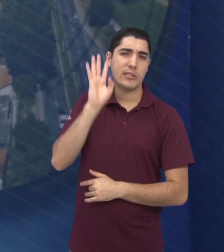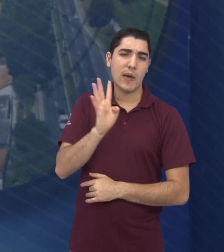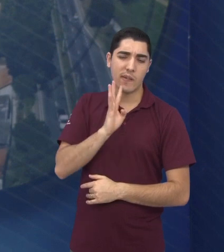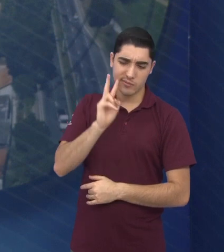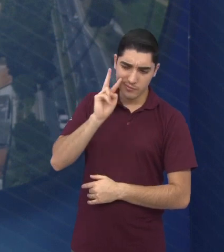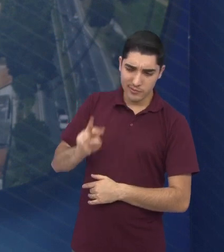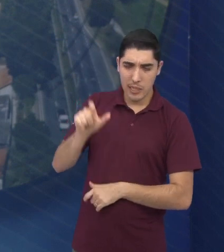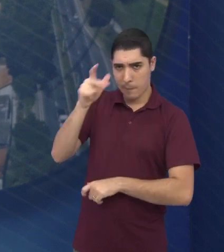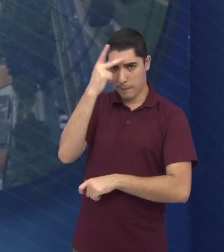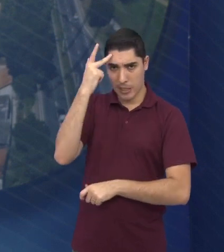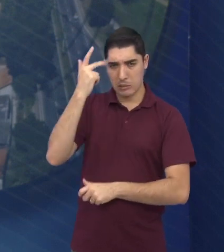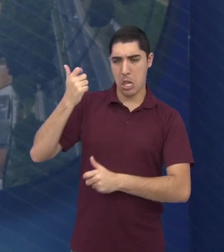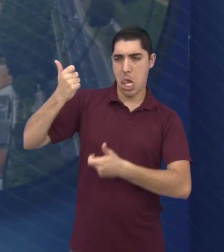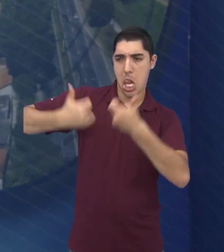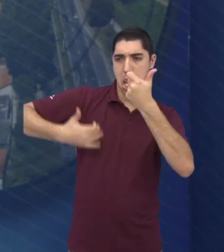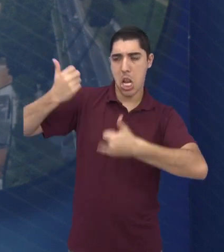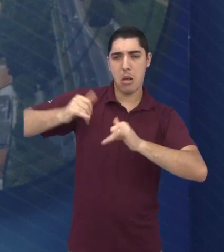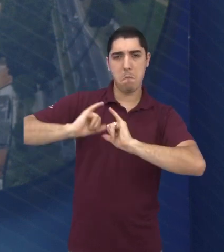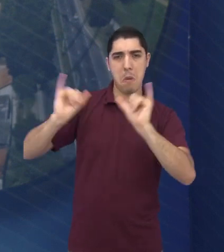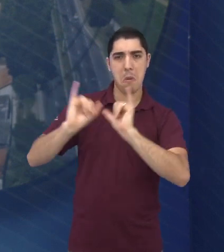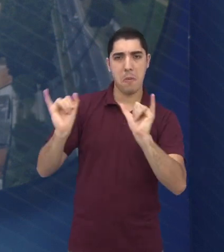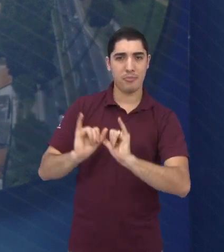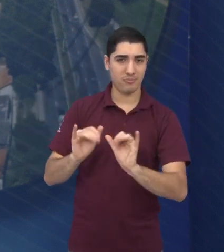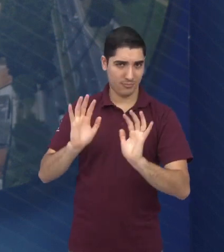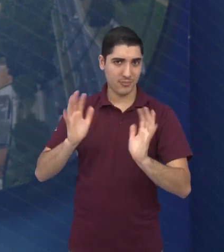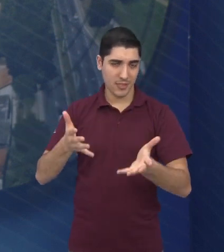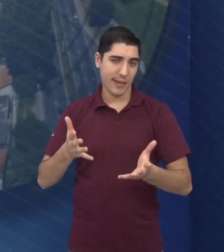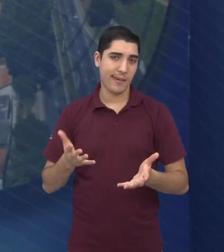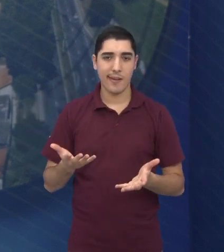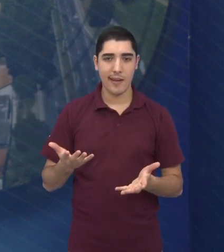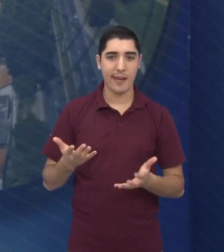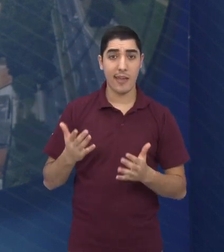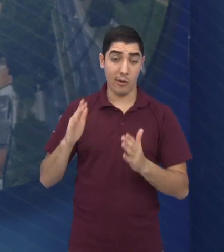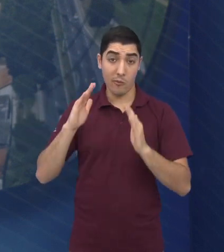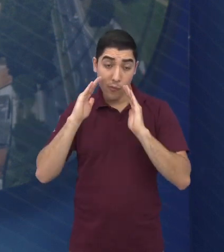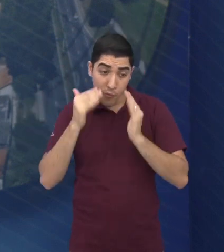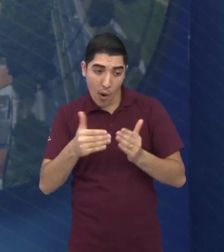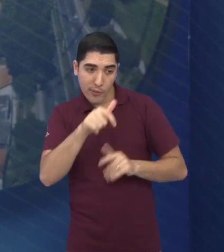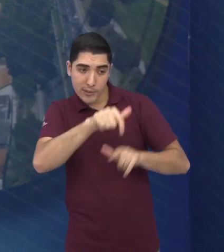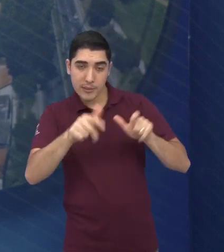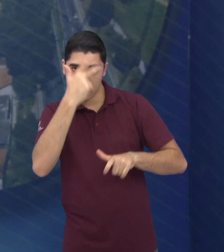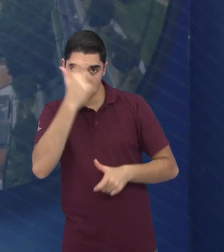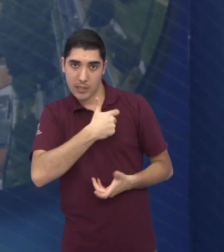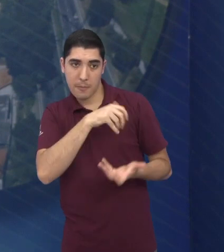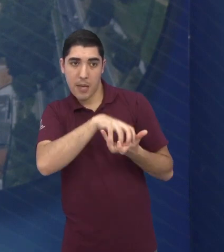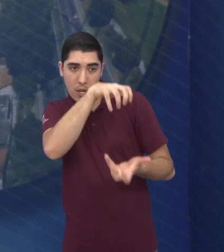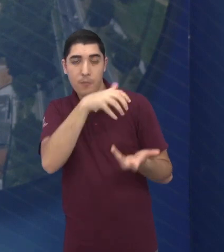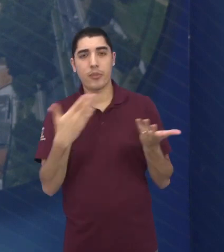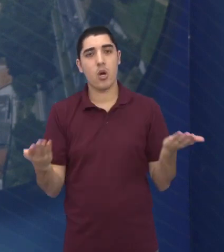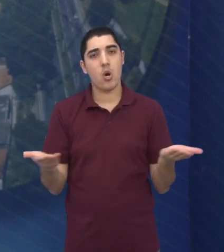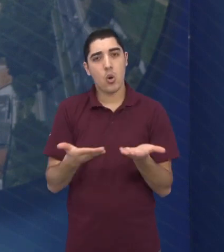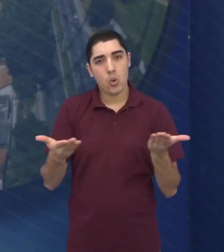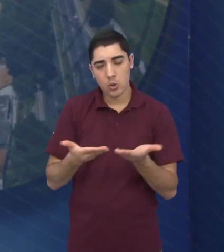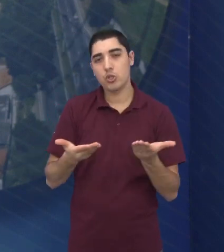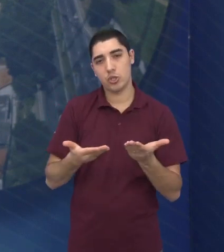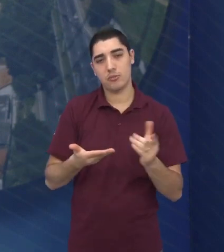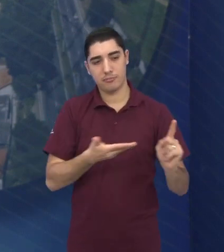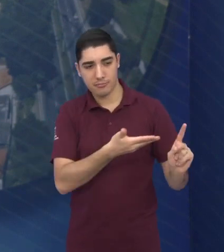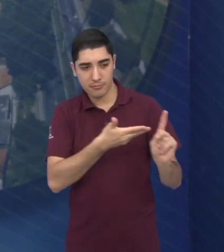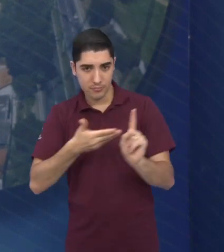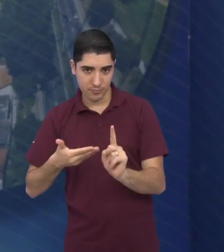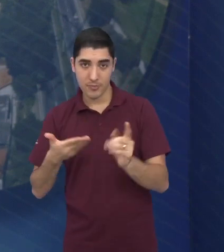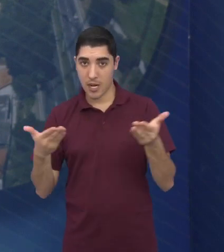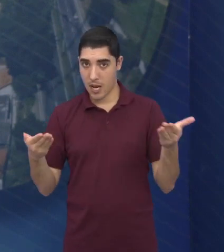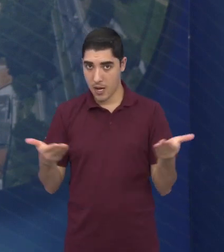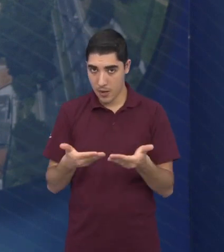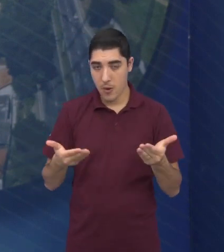enraizadas, tão popularizadas em nosso vocabulário, né? Direcionada a essas pessoas. Para conversar com a gente, então, nesse segundo